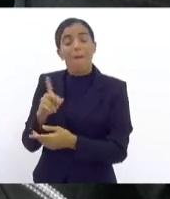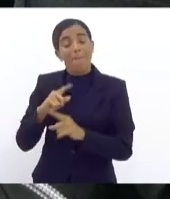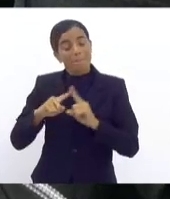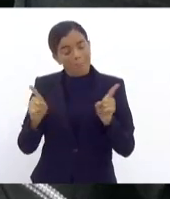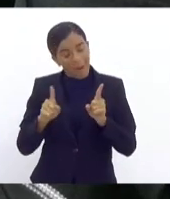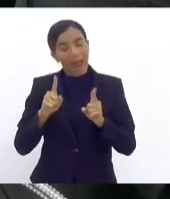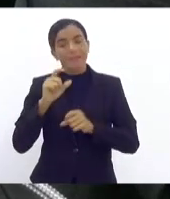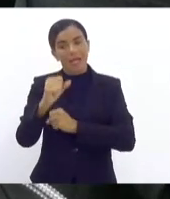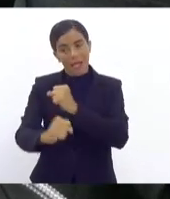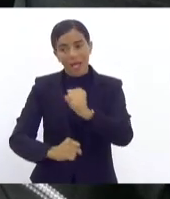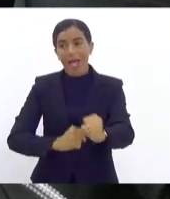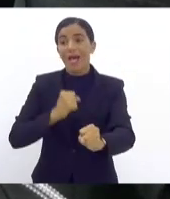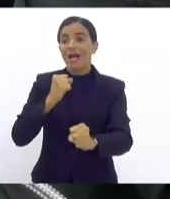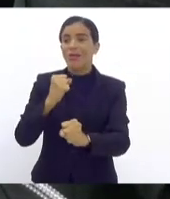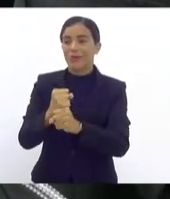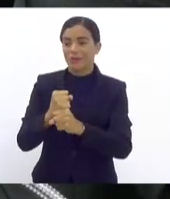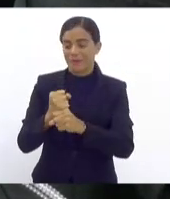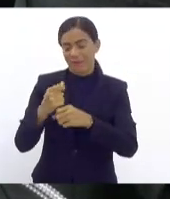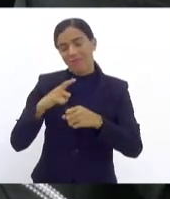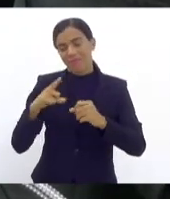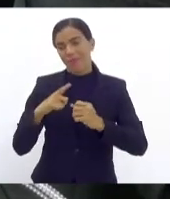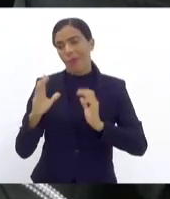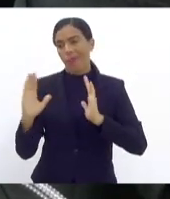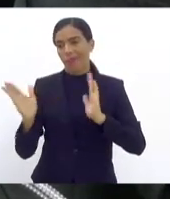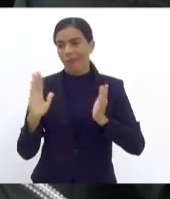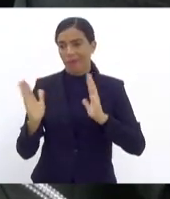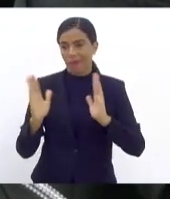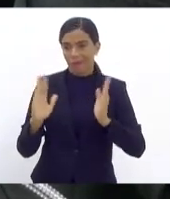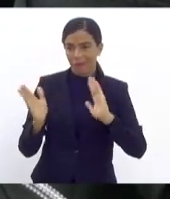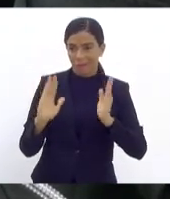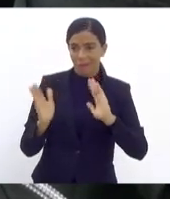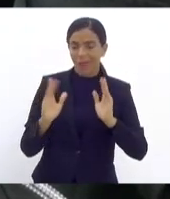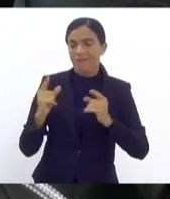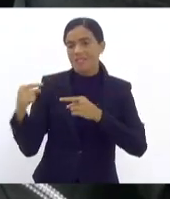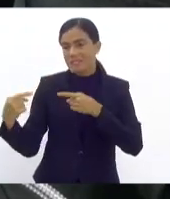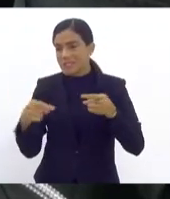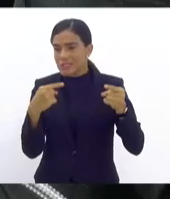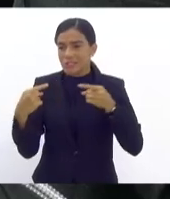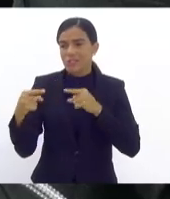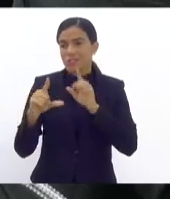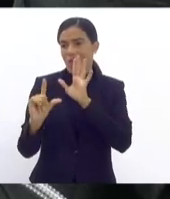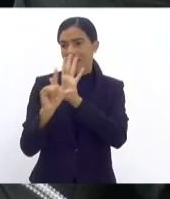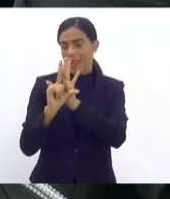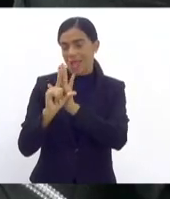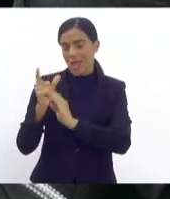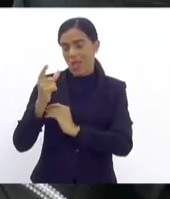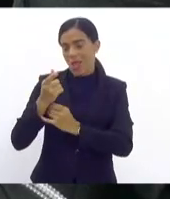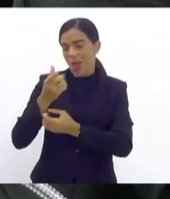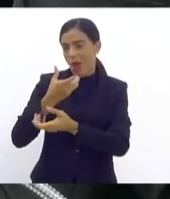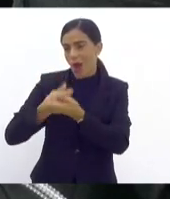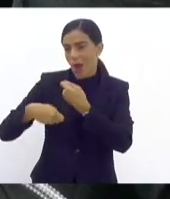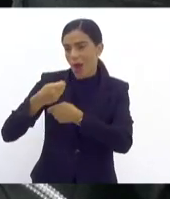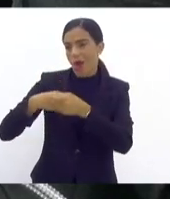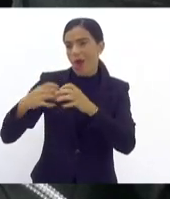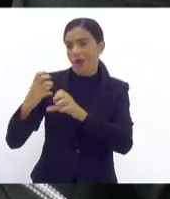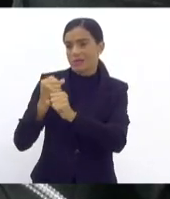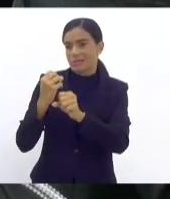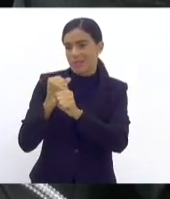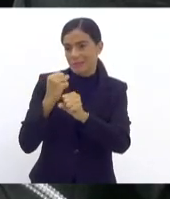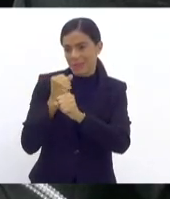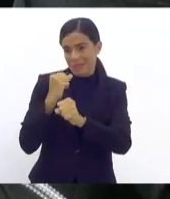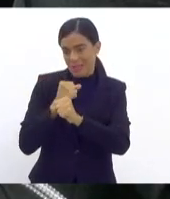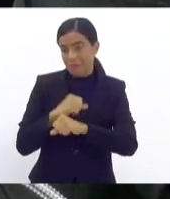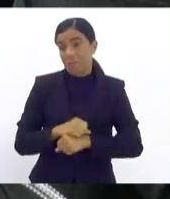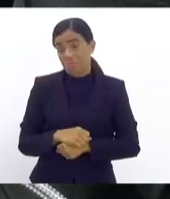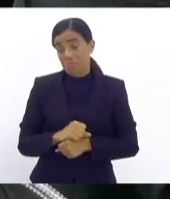exercício, que certamente será objeto de uma discussão no âmbito da lei orçamentária. Claro que as decisões recorrentes nesse sentido podem eventualmente passar a se